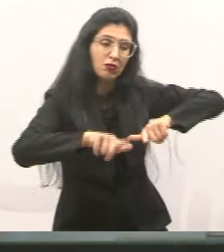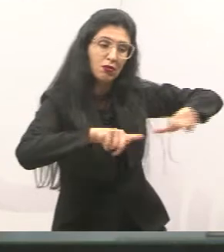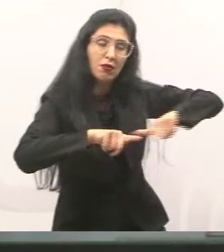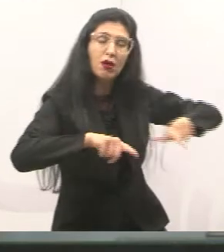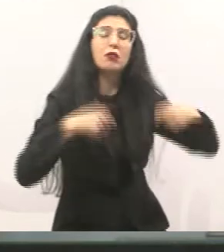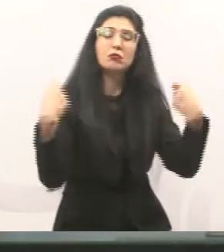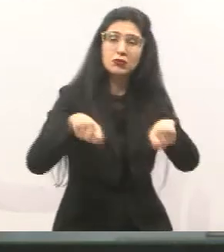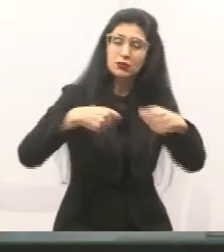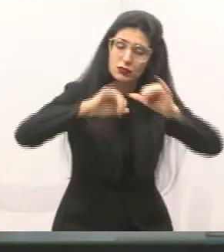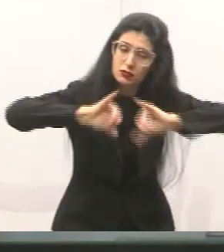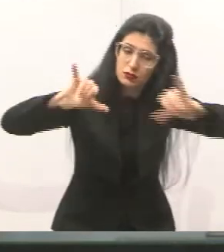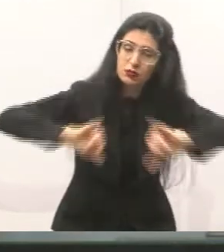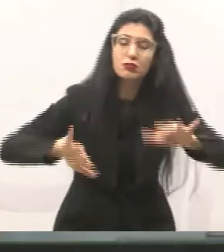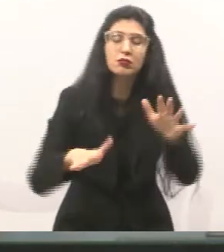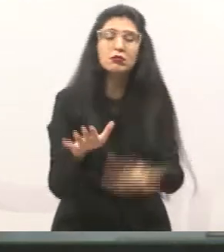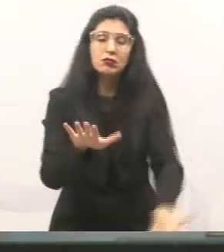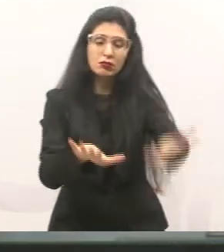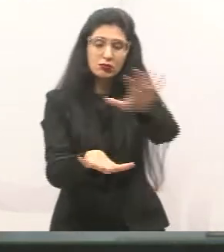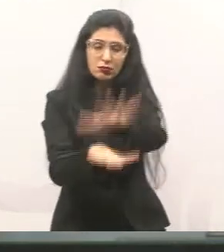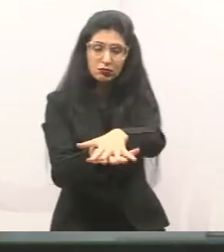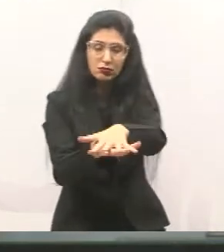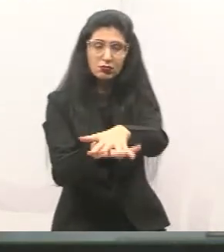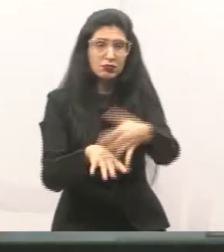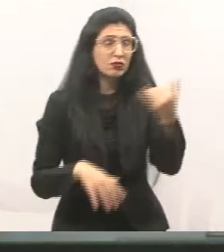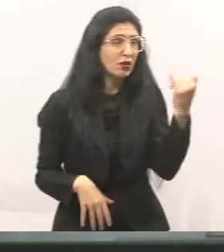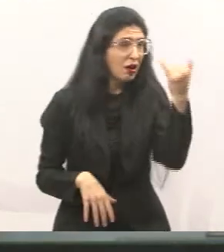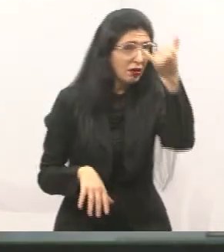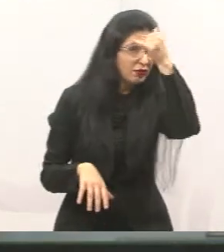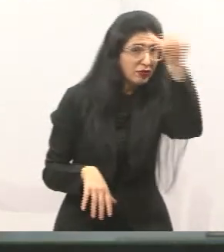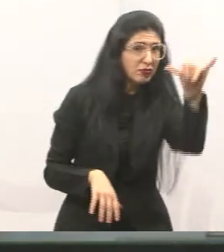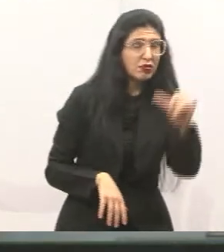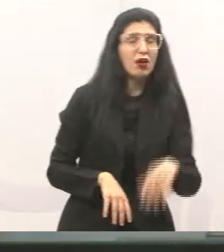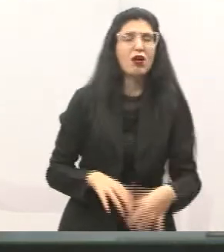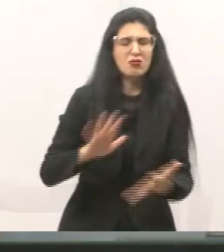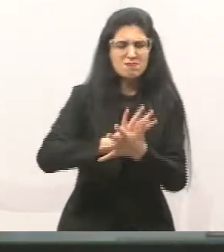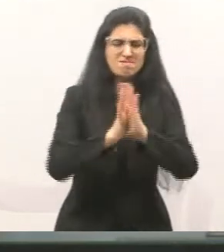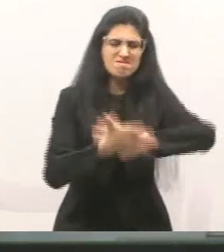inclusivas para minimizar as injúrias raciais,